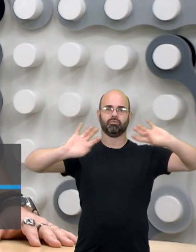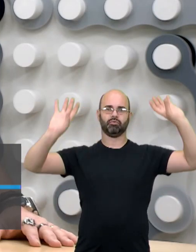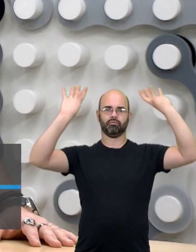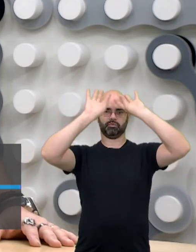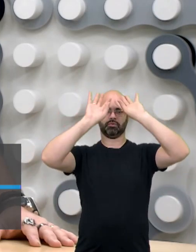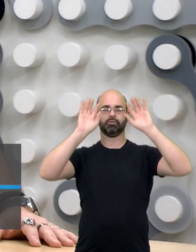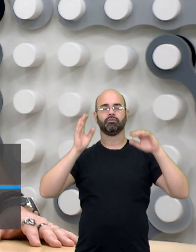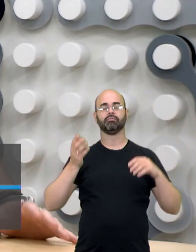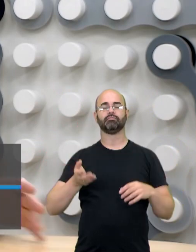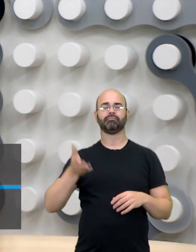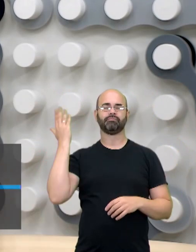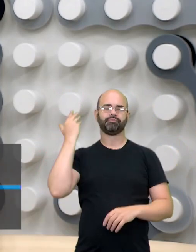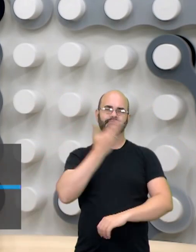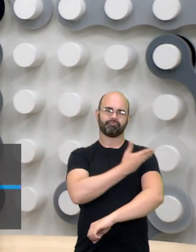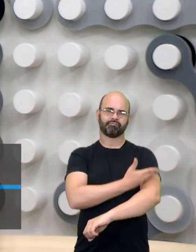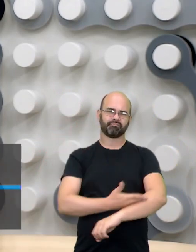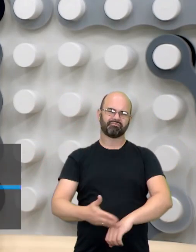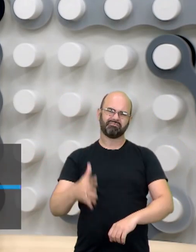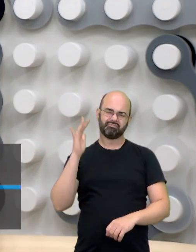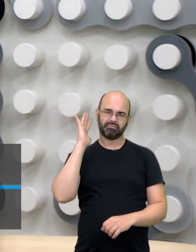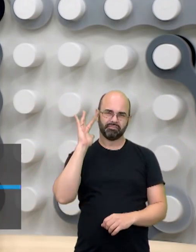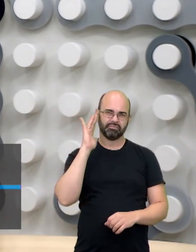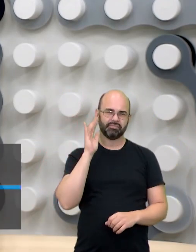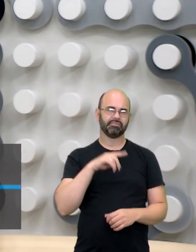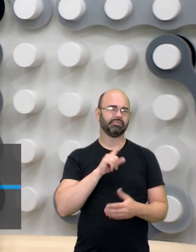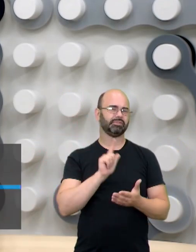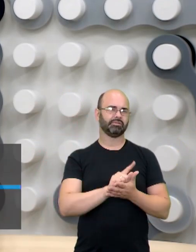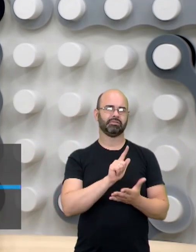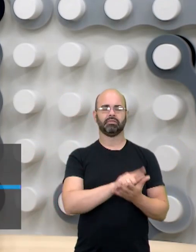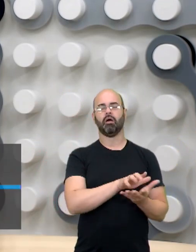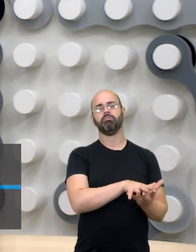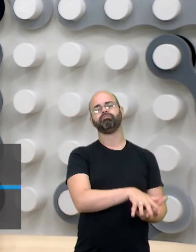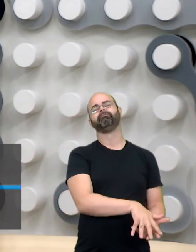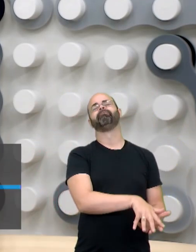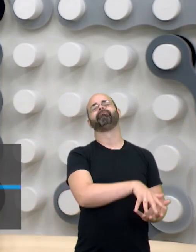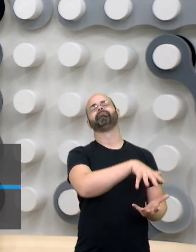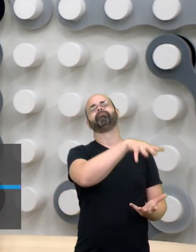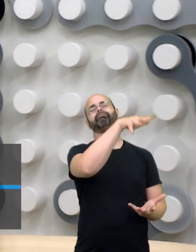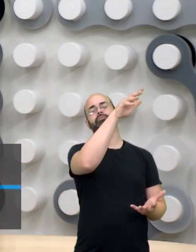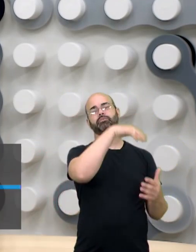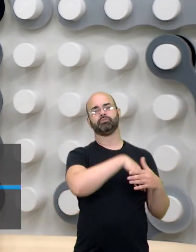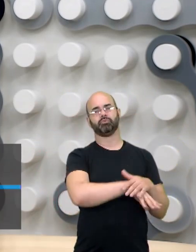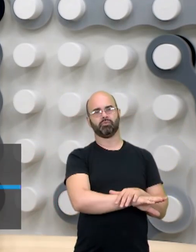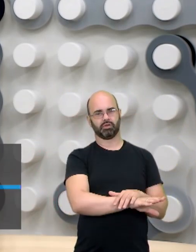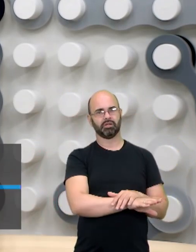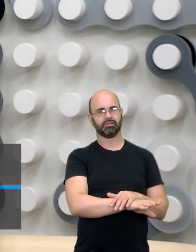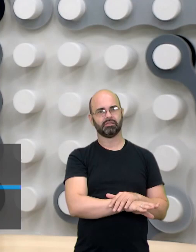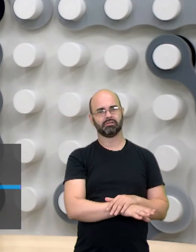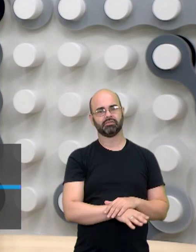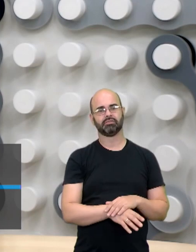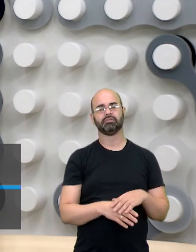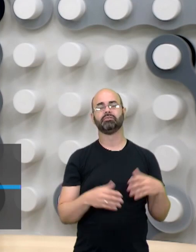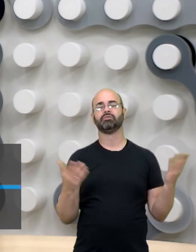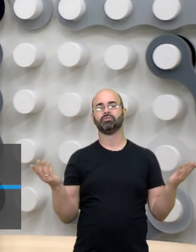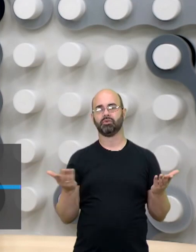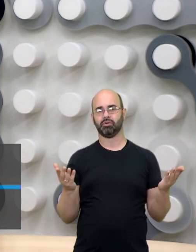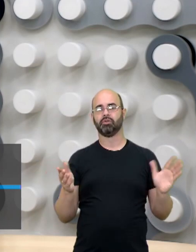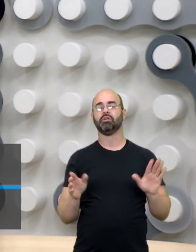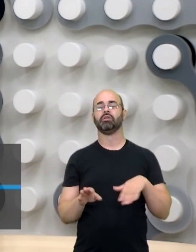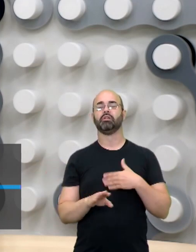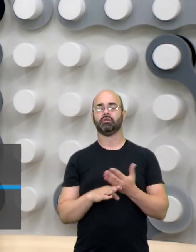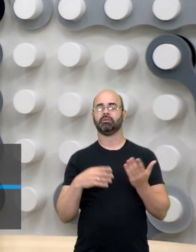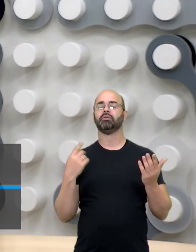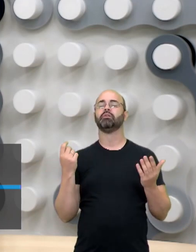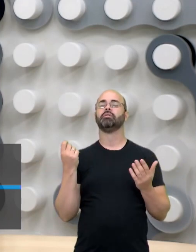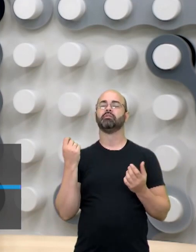comportamentos que nós tínhamos antigamente de guardar um monte de papel, né, de arquivos, né? Ainda tem algumas repartições públicas que ainda utilizam